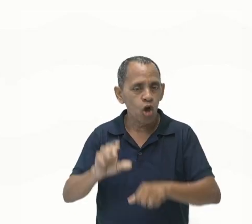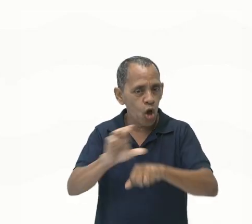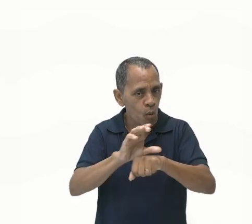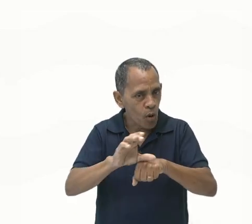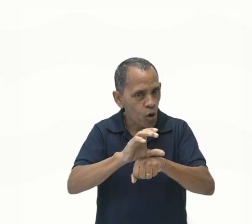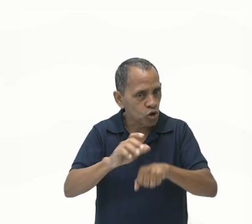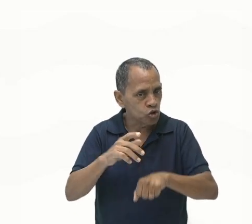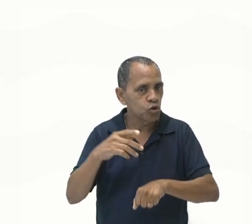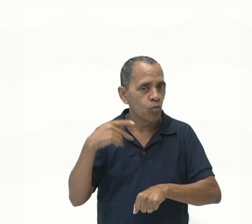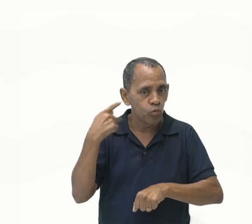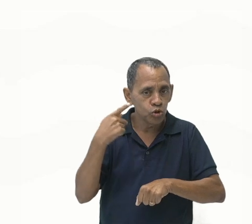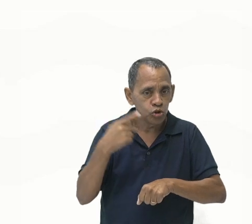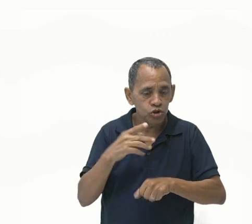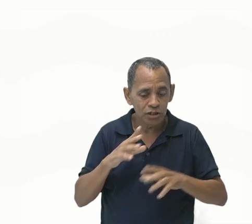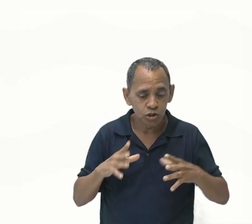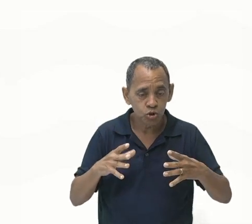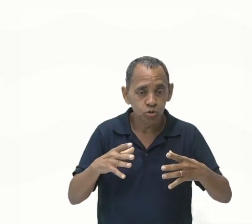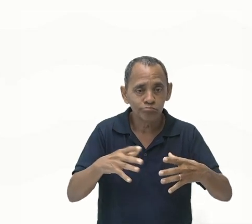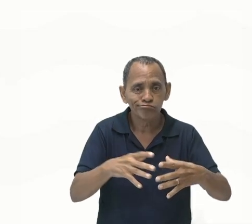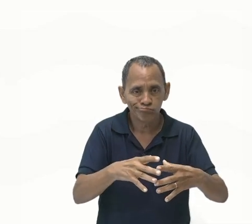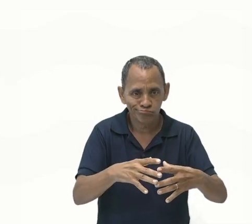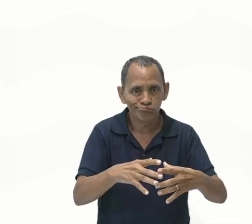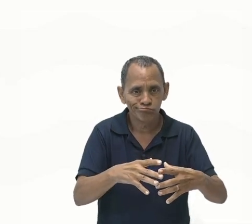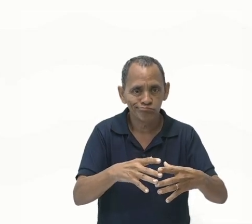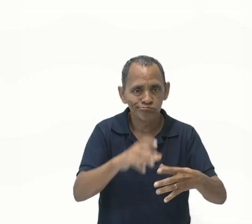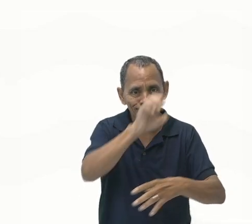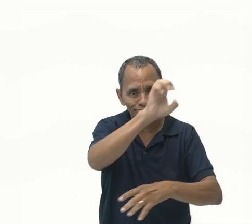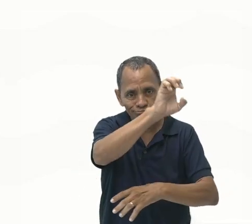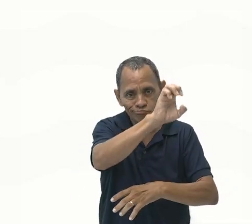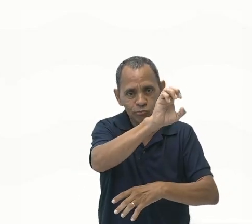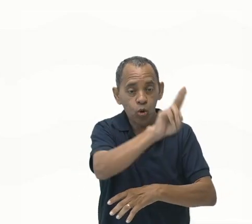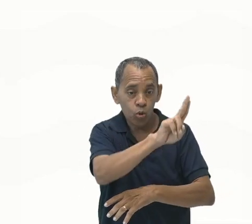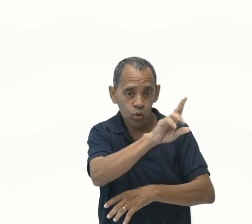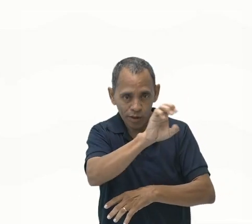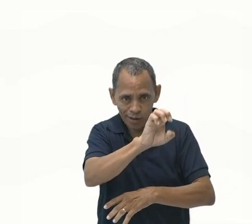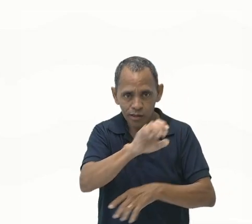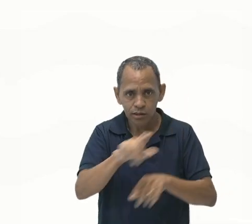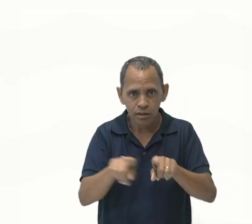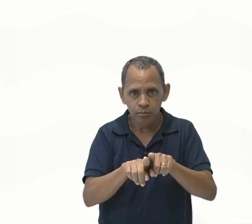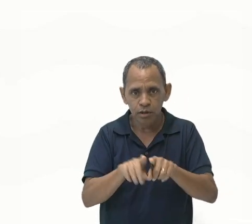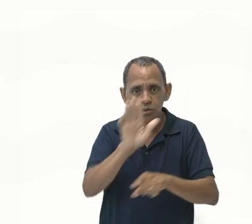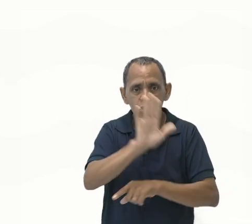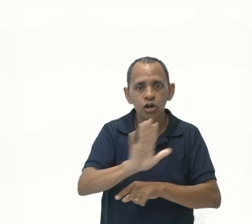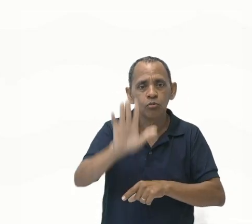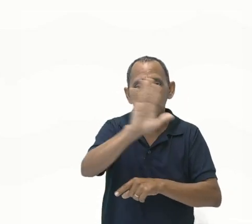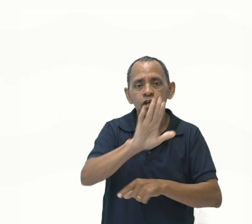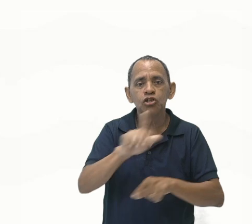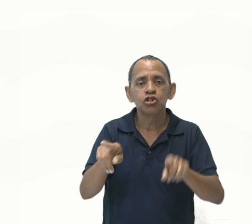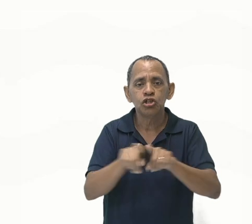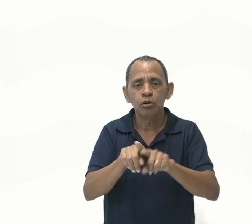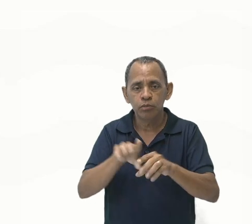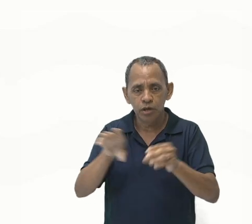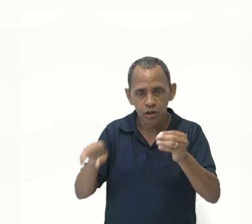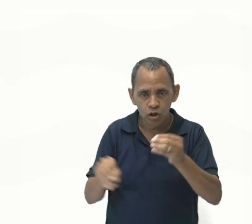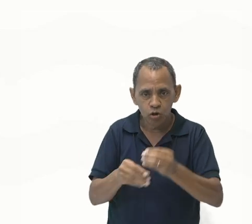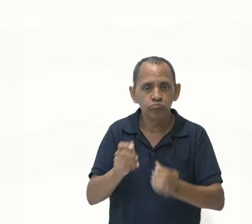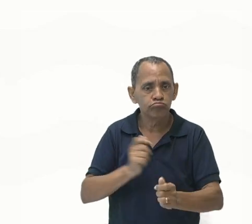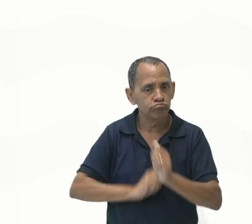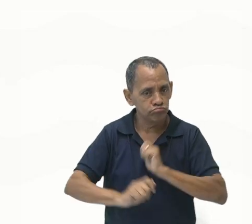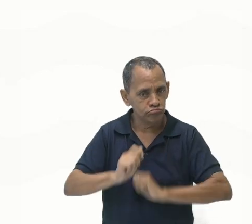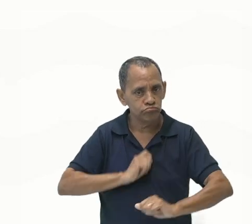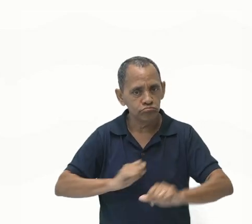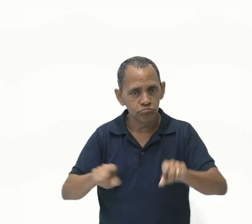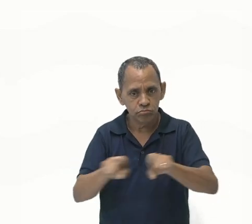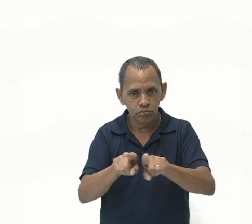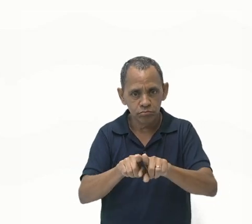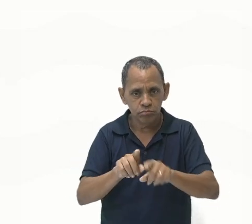a consagração de uma constituição política para todo o bloco europeu, para toda a União Europeia de uma forma geral e